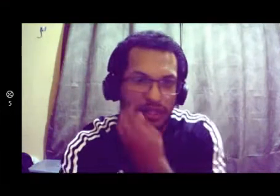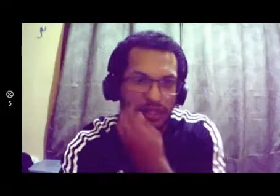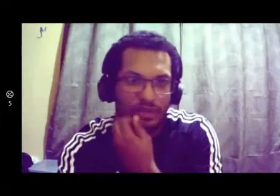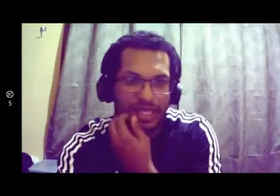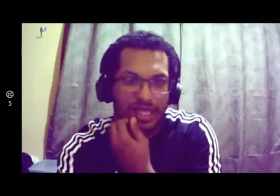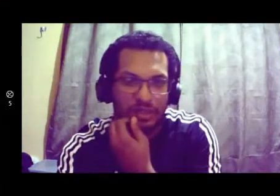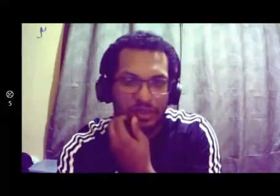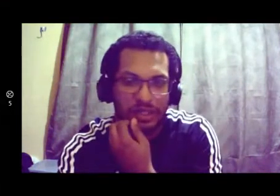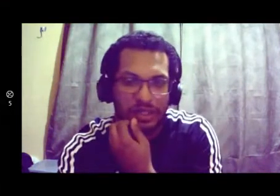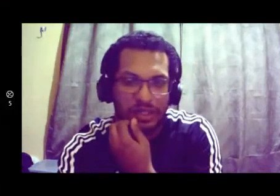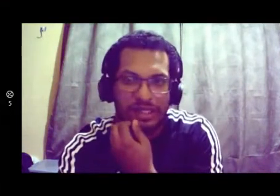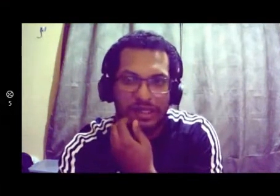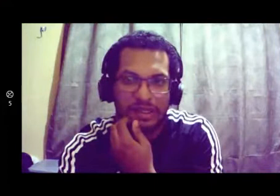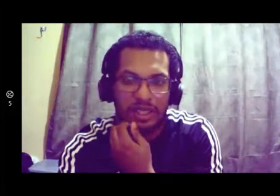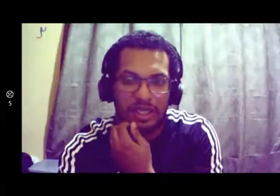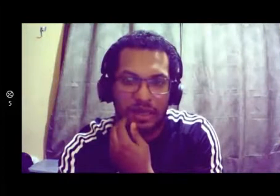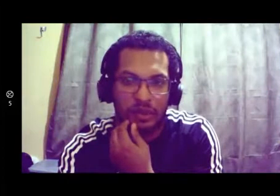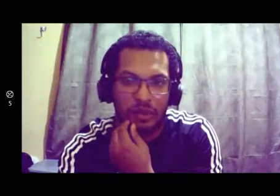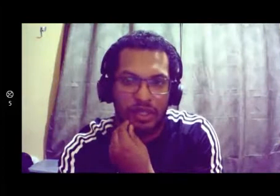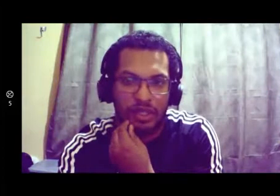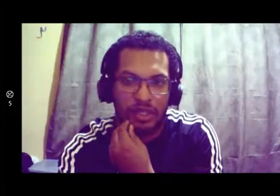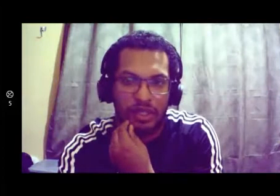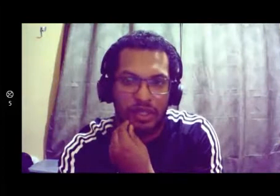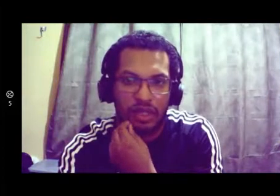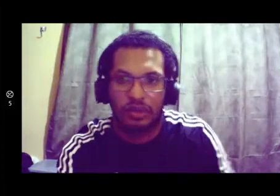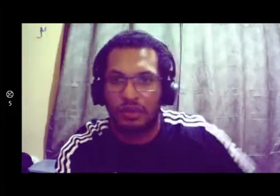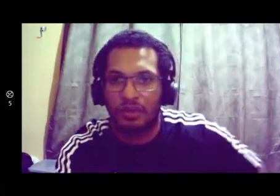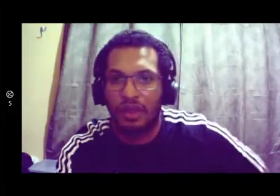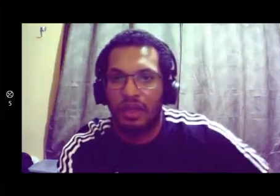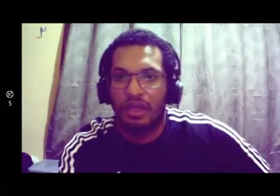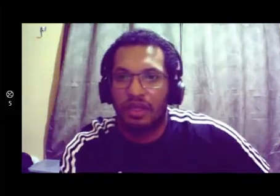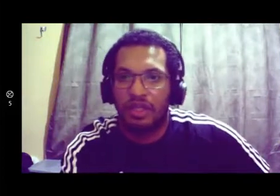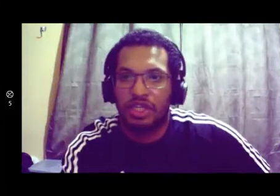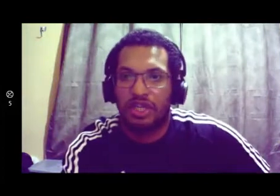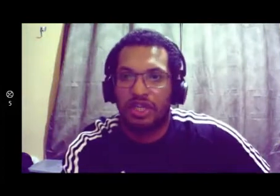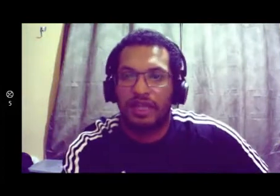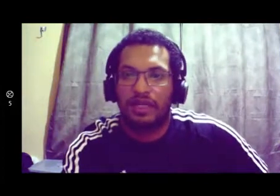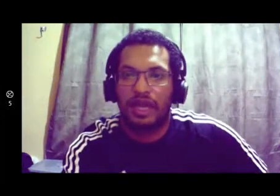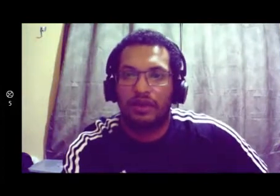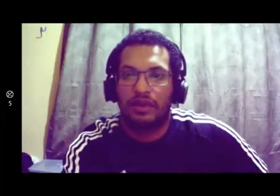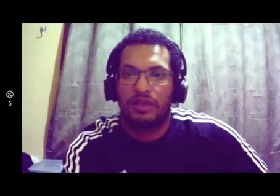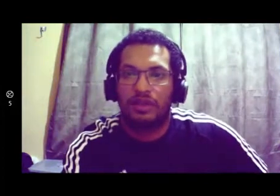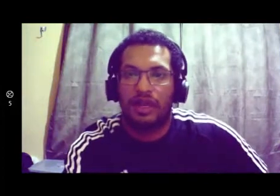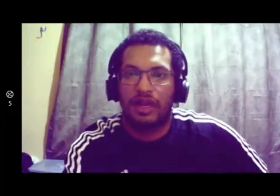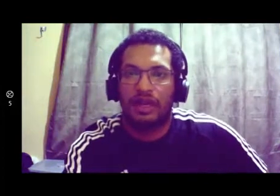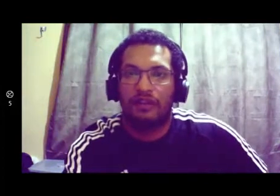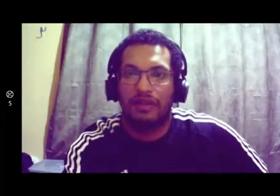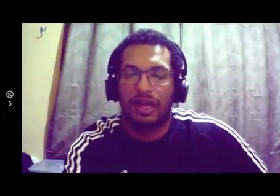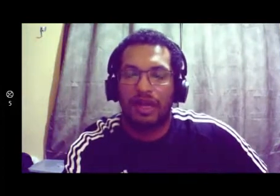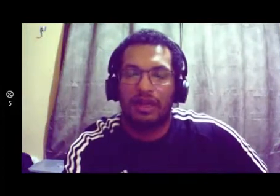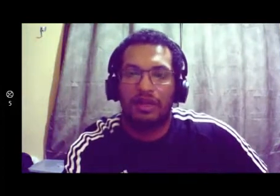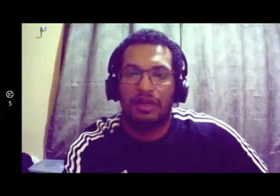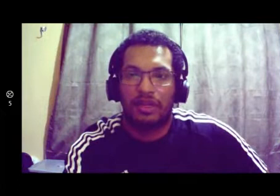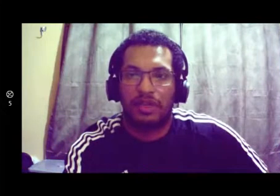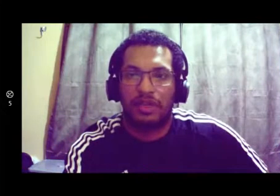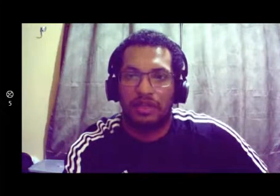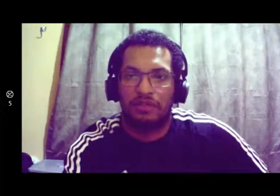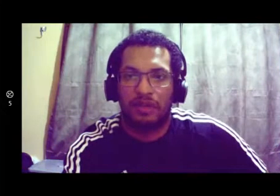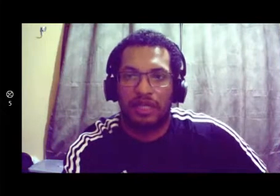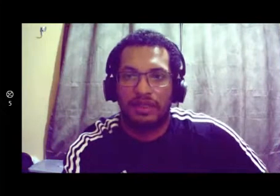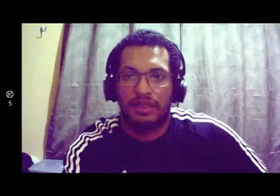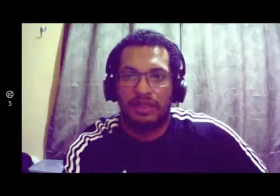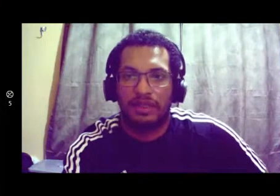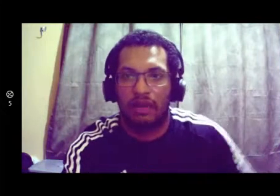Depois eu vou mandar isso para vocês, deixar lá no portal dos alunos. E eu deixei esse calendário que fica bacana para